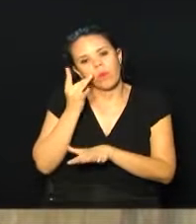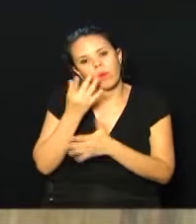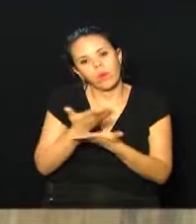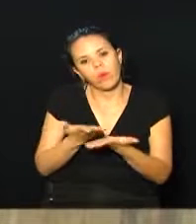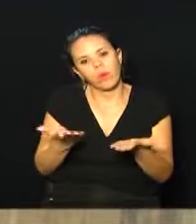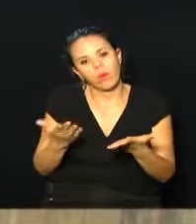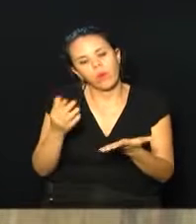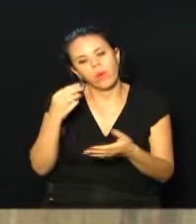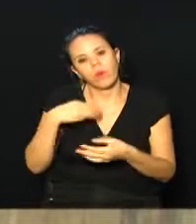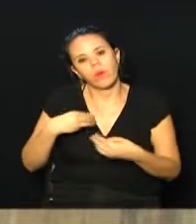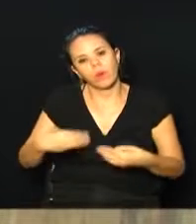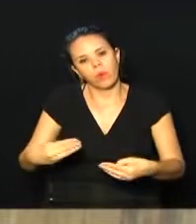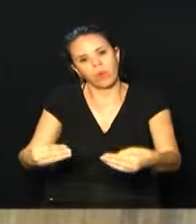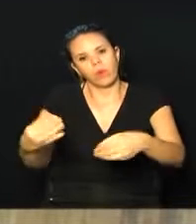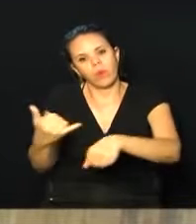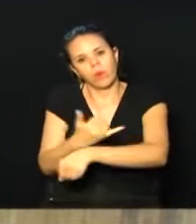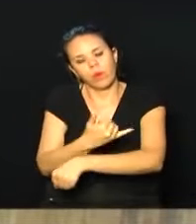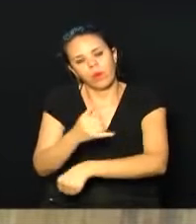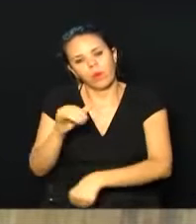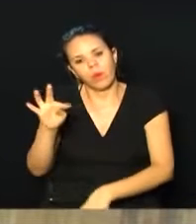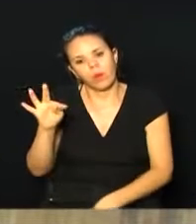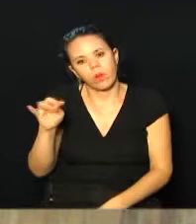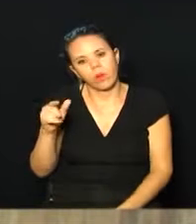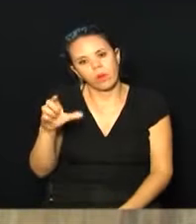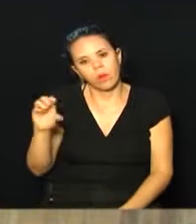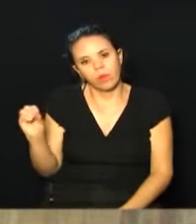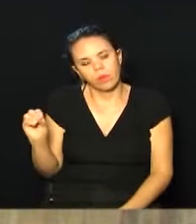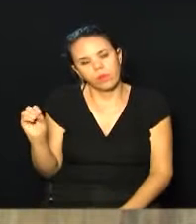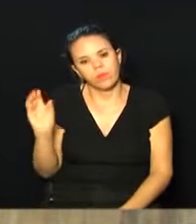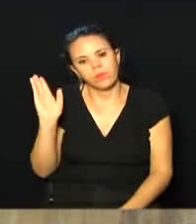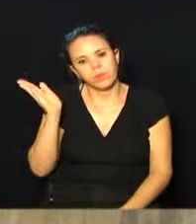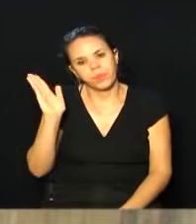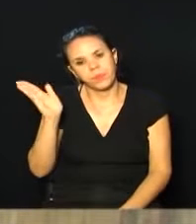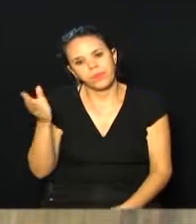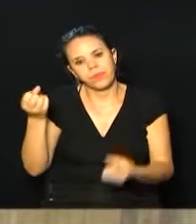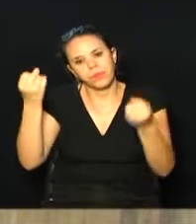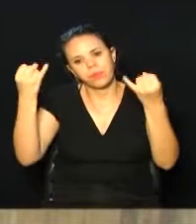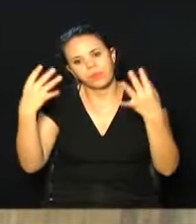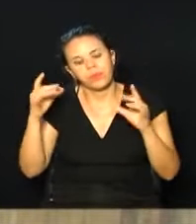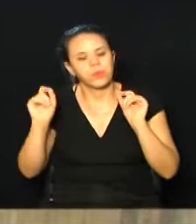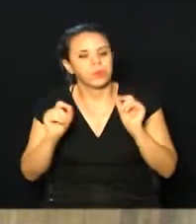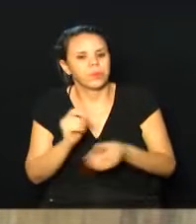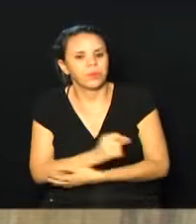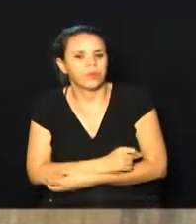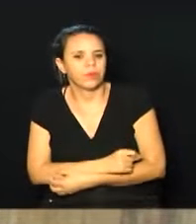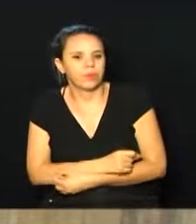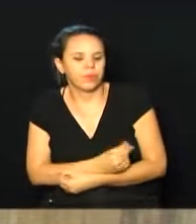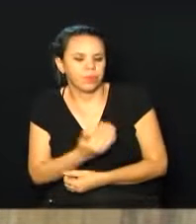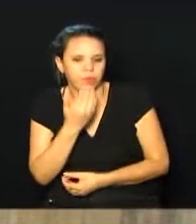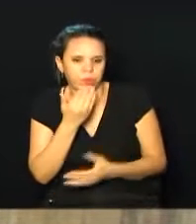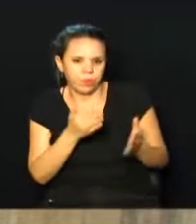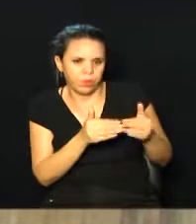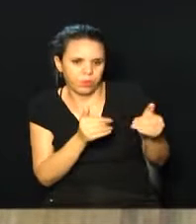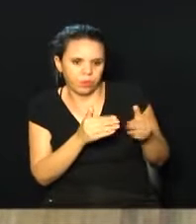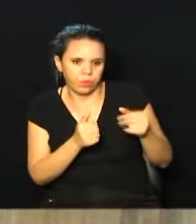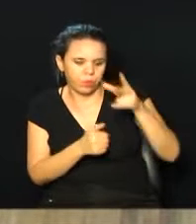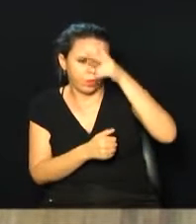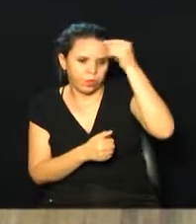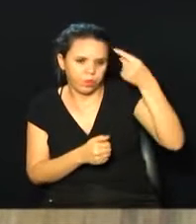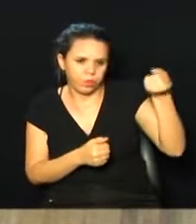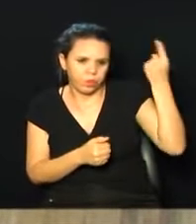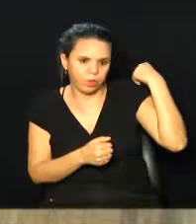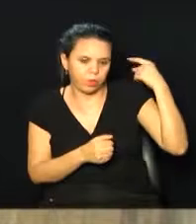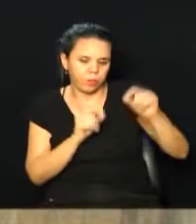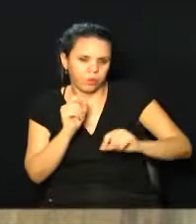do ministro da Infraestrutura, Tarcísio Gomes de Freitas, que já adiantou, inclusive, a pedido do prefeito naquela